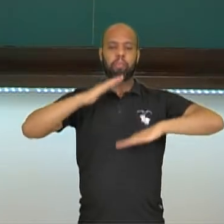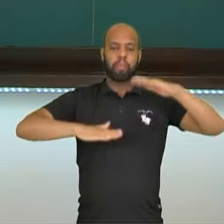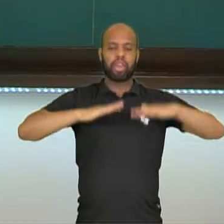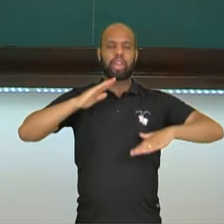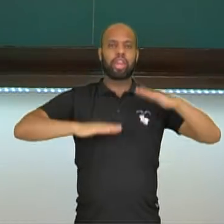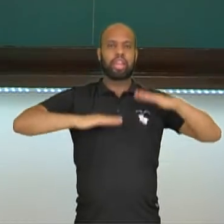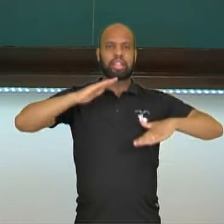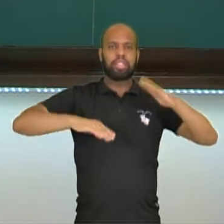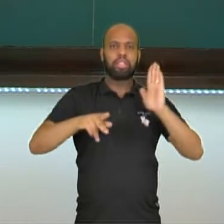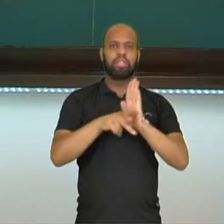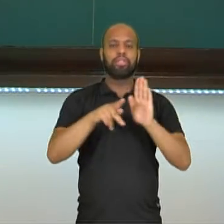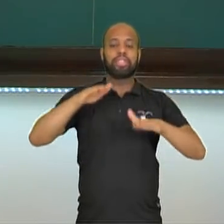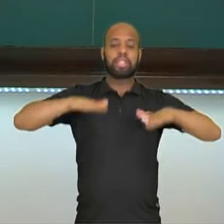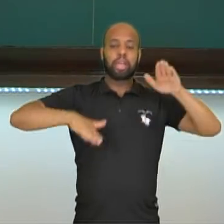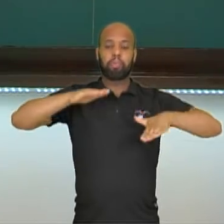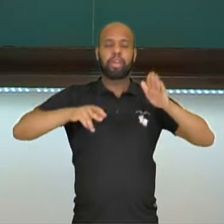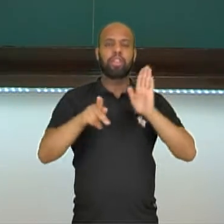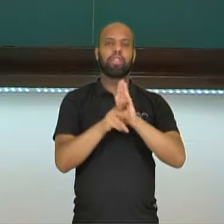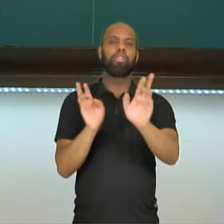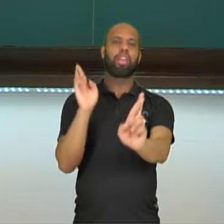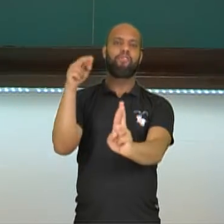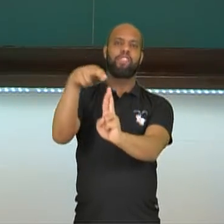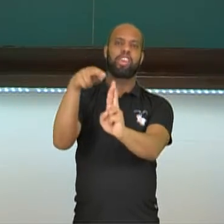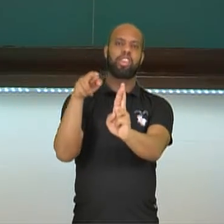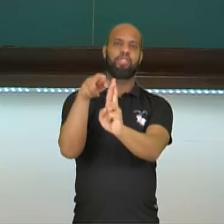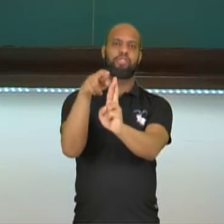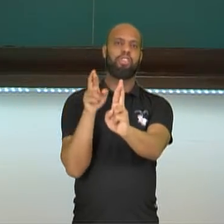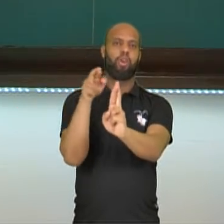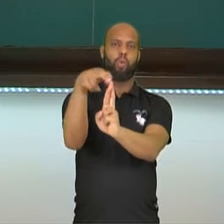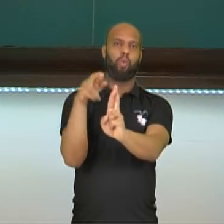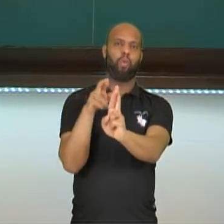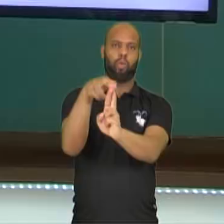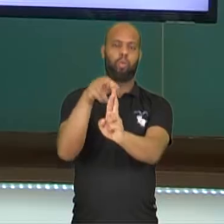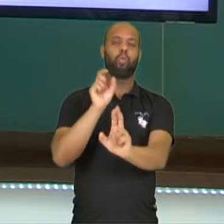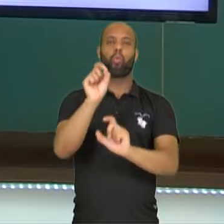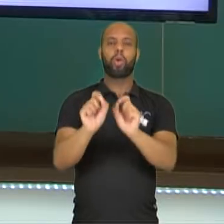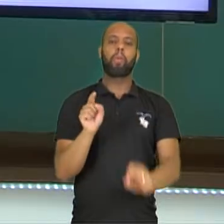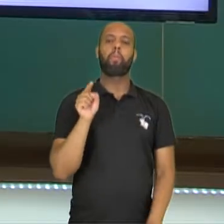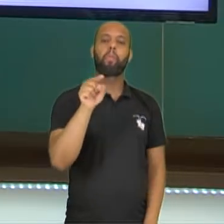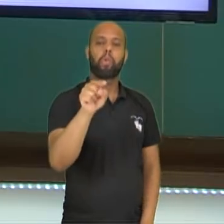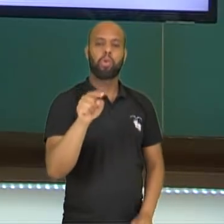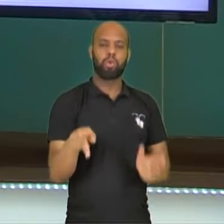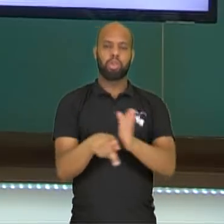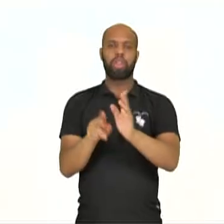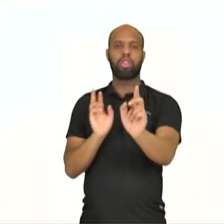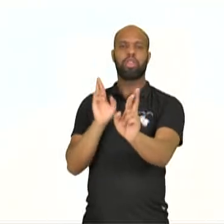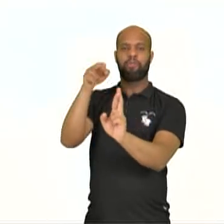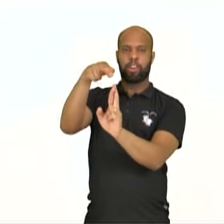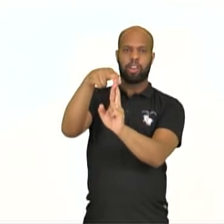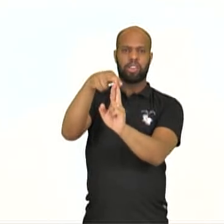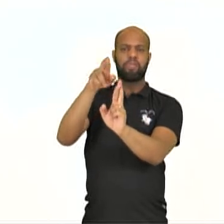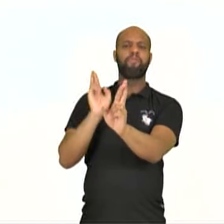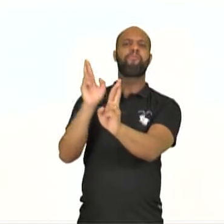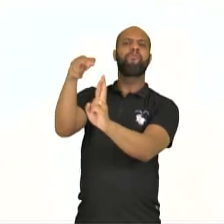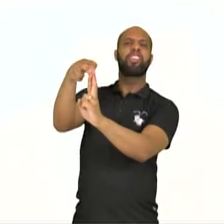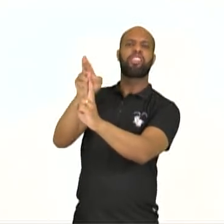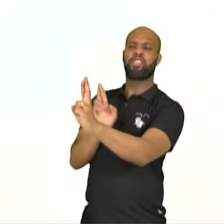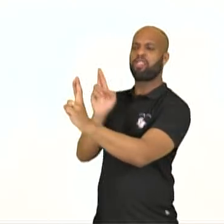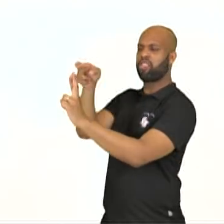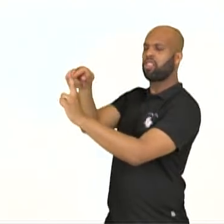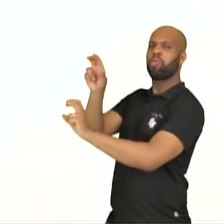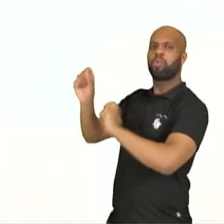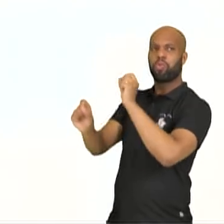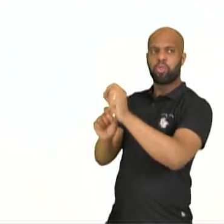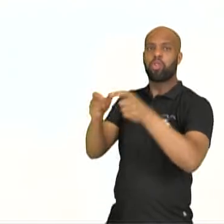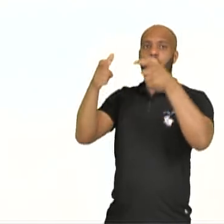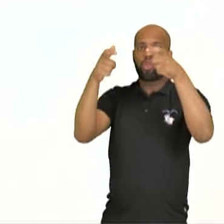repouso, certo? Então, basicamente, depende do referencial que eu estou tomando. Portanto, um referencial é um lugar onde o observador fixa